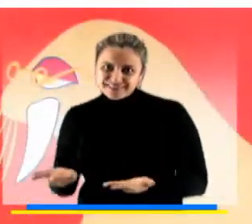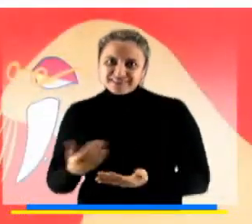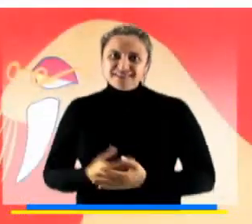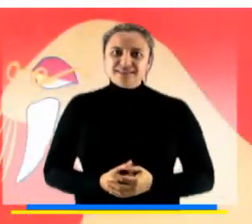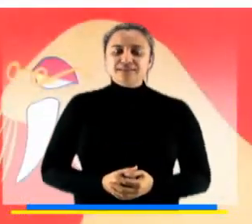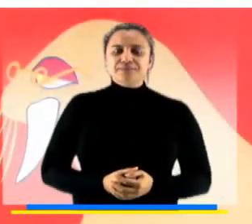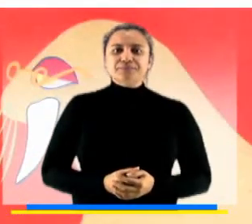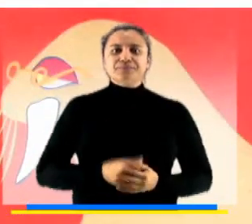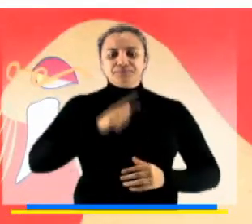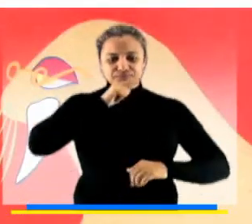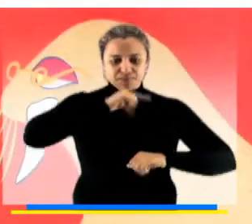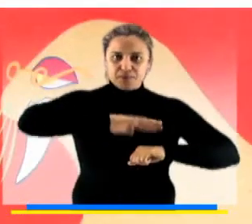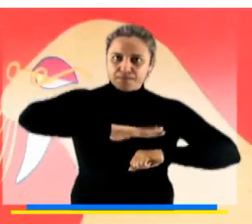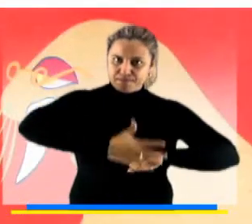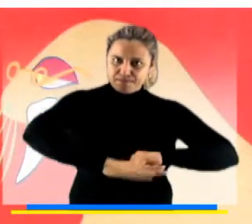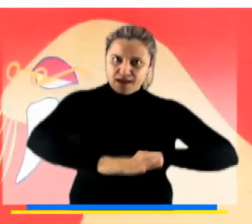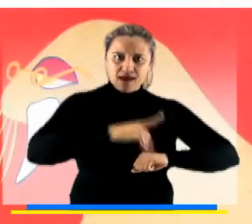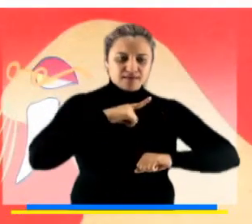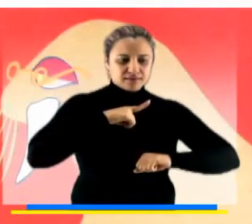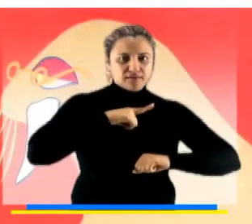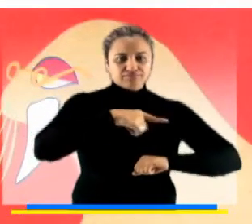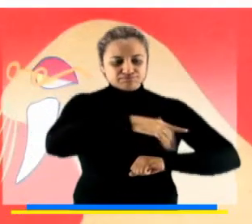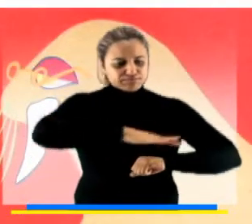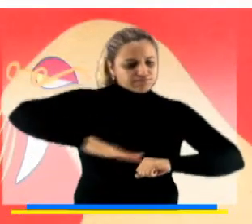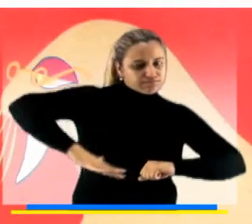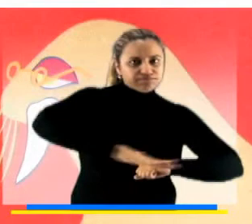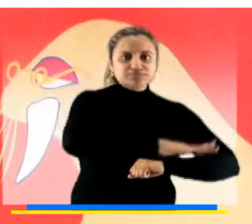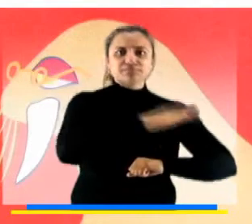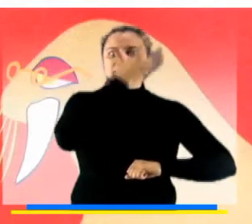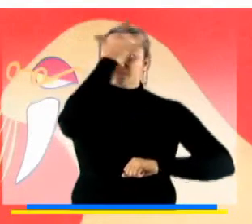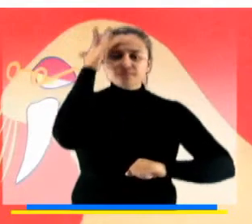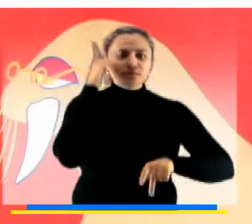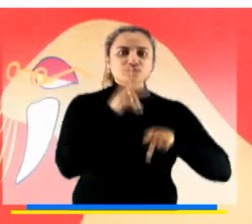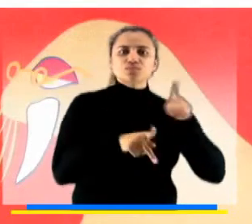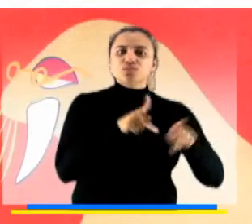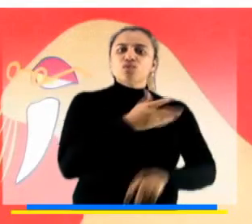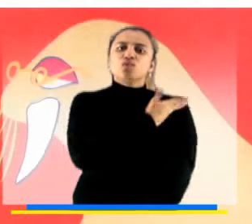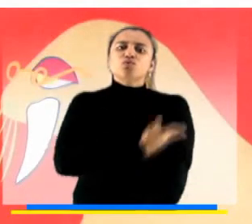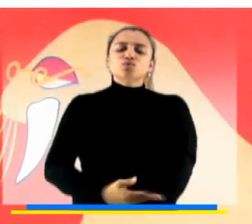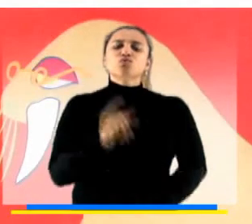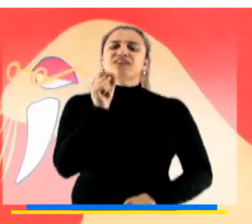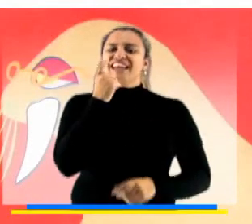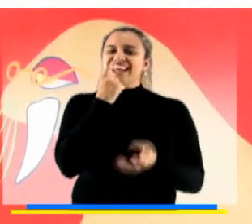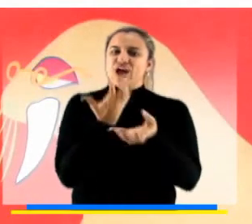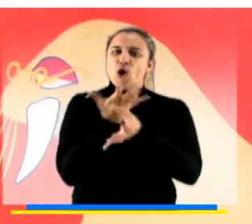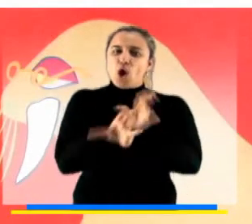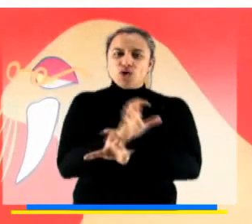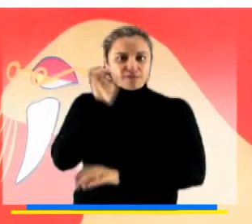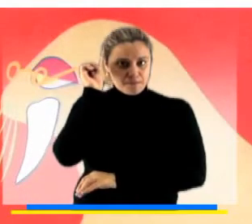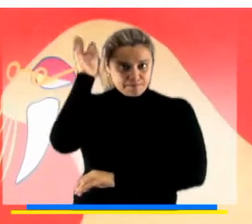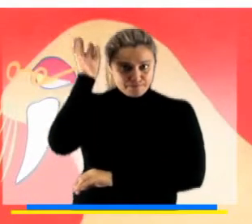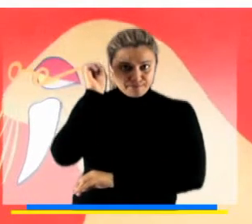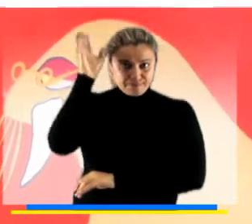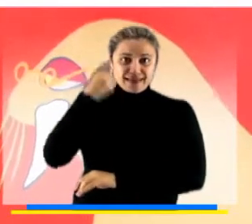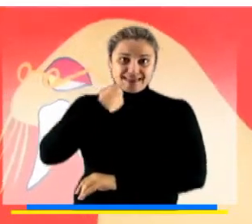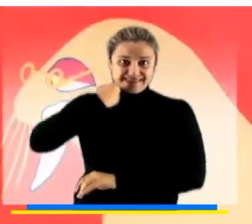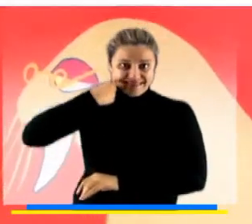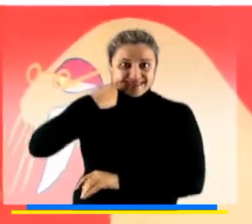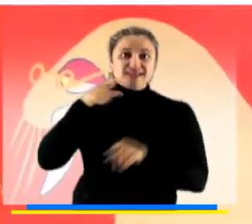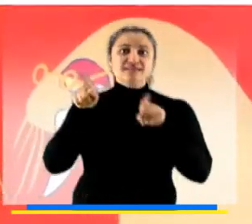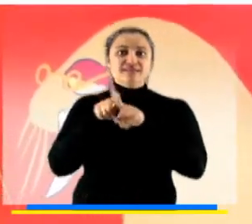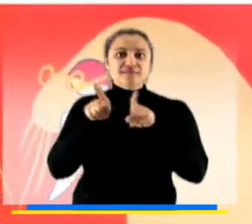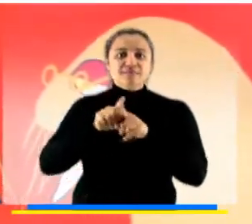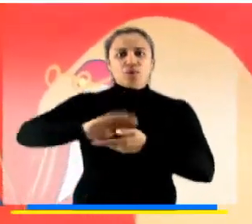À beira do mar, os homens usavam ossos de baleia, conchas e cascos de tartaruga